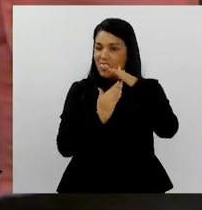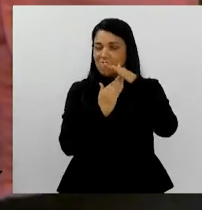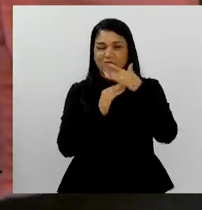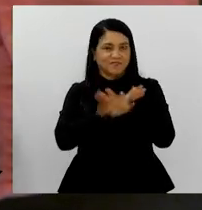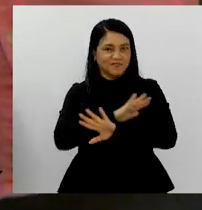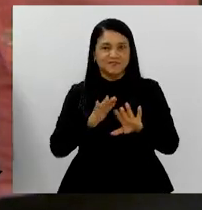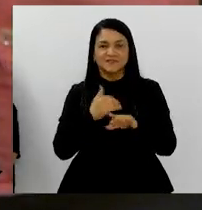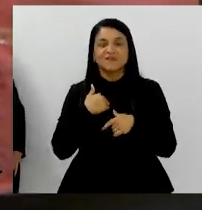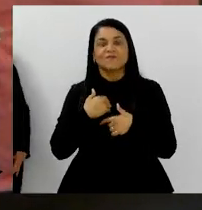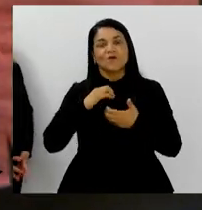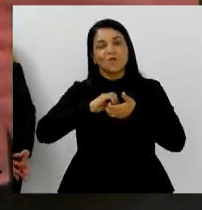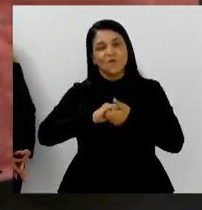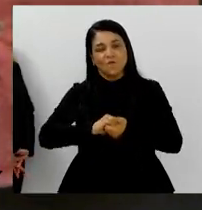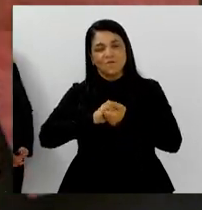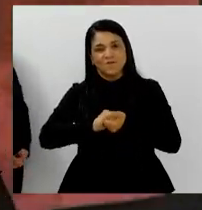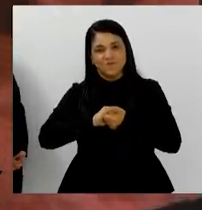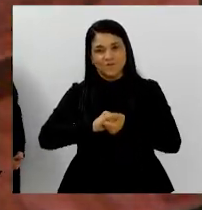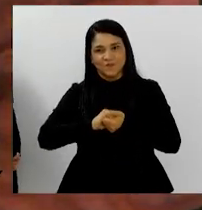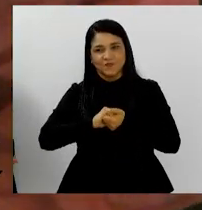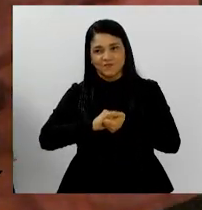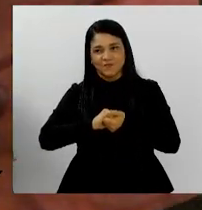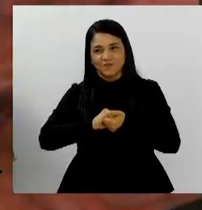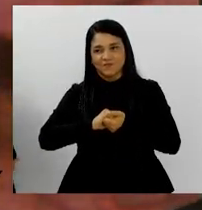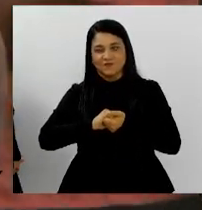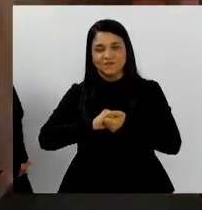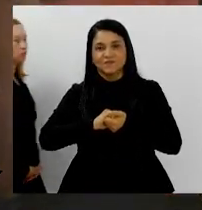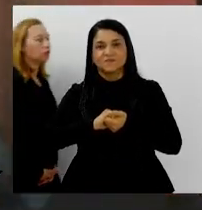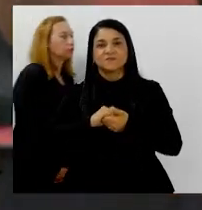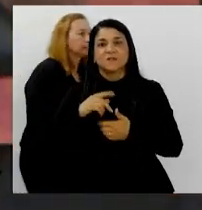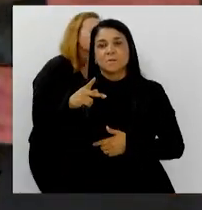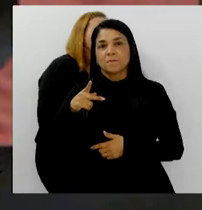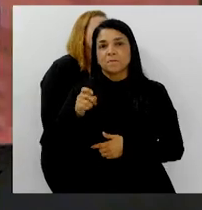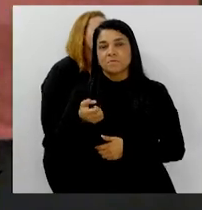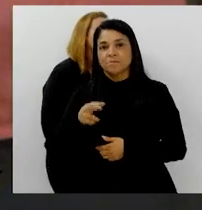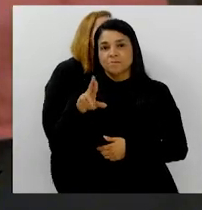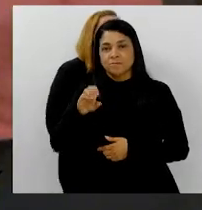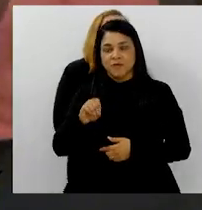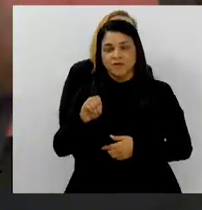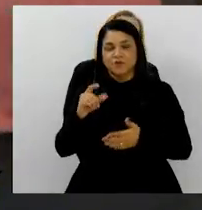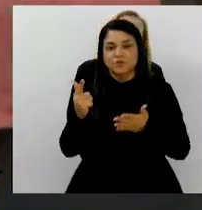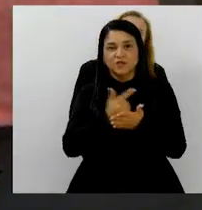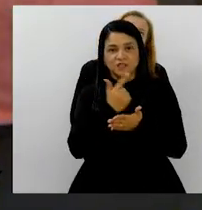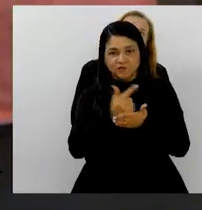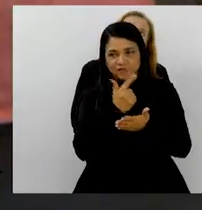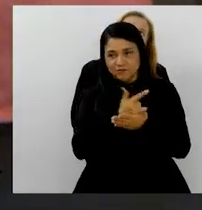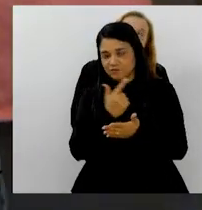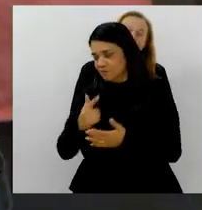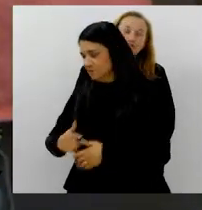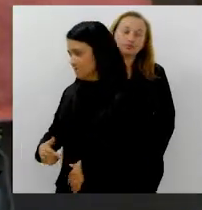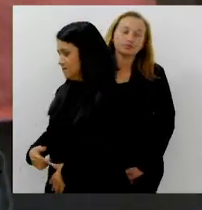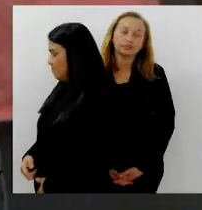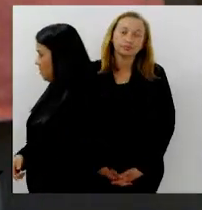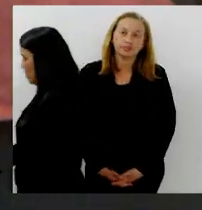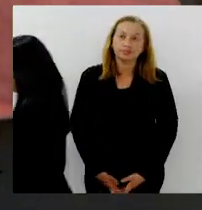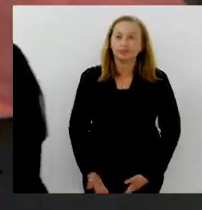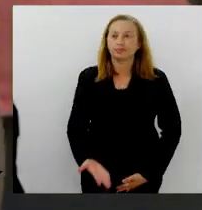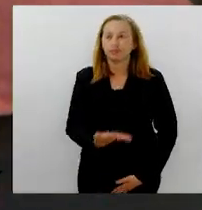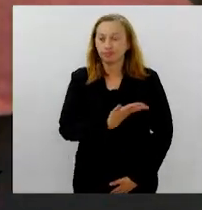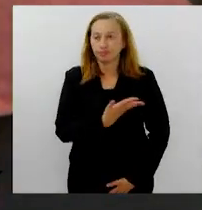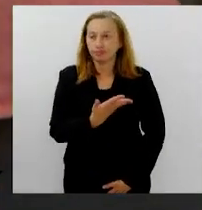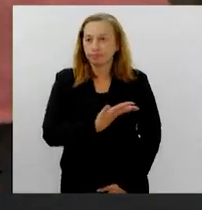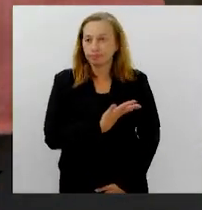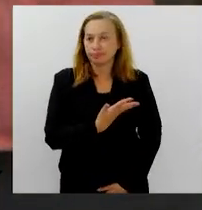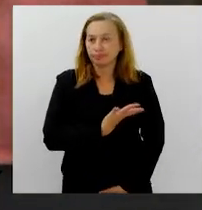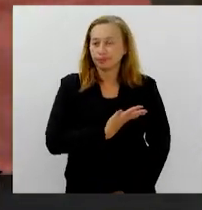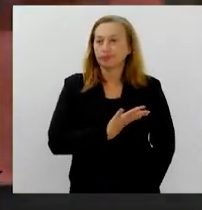vou cumprimentar, né, o Pedro do Livro, que é meu amigo, que está aí, né, que representando aqui um fazedor